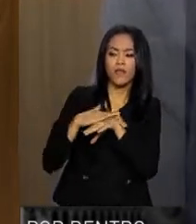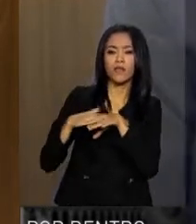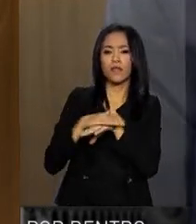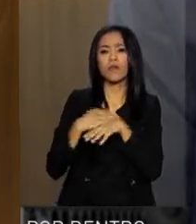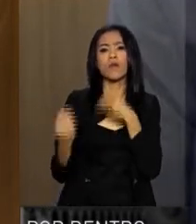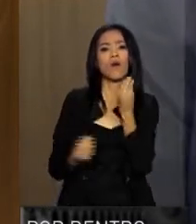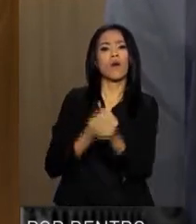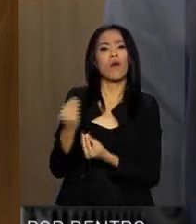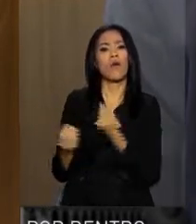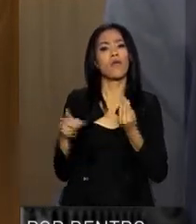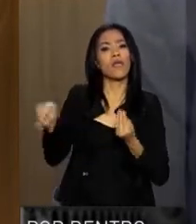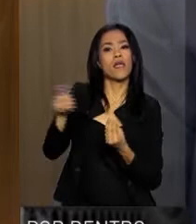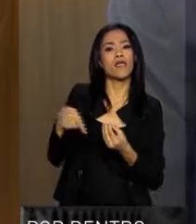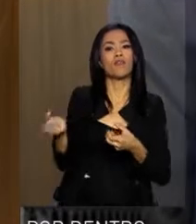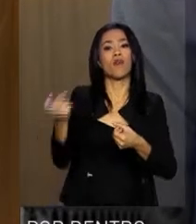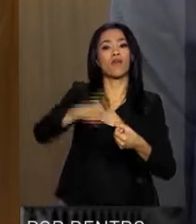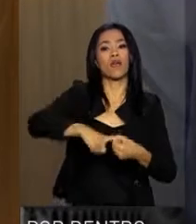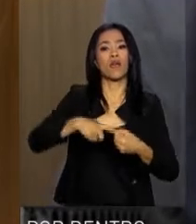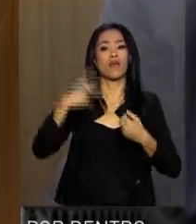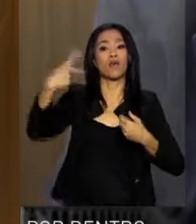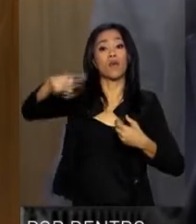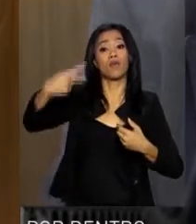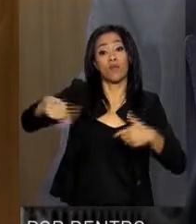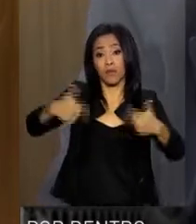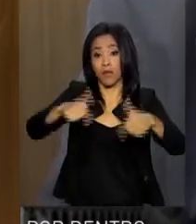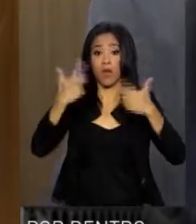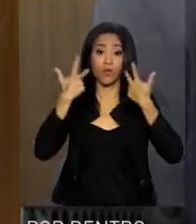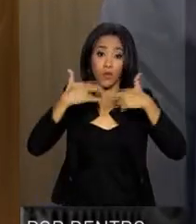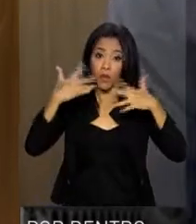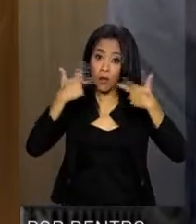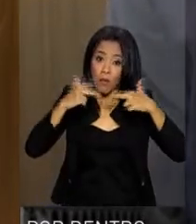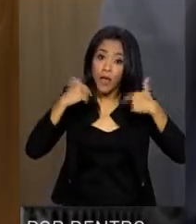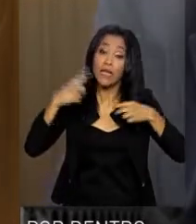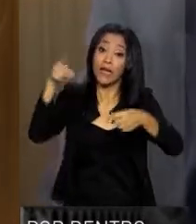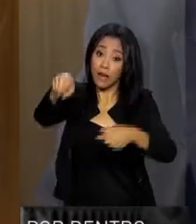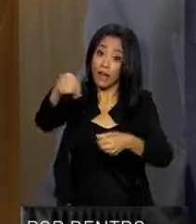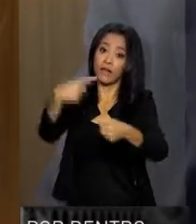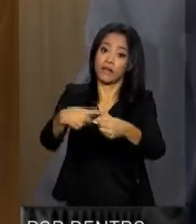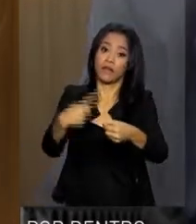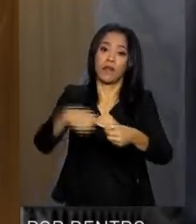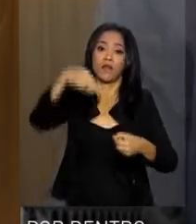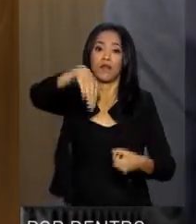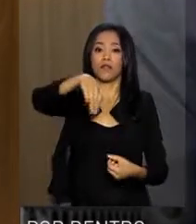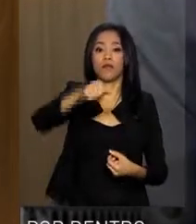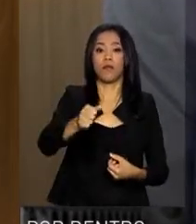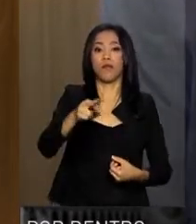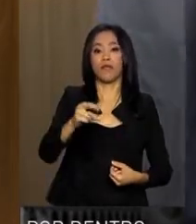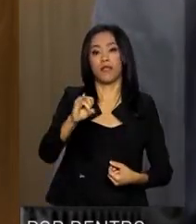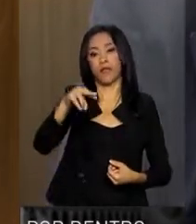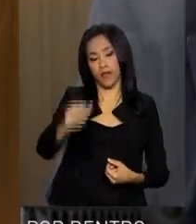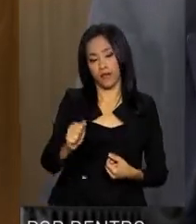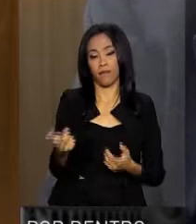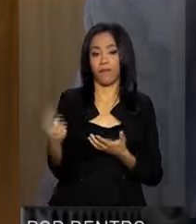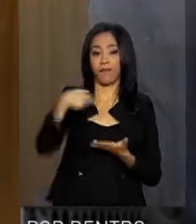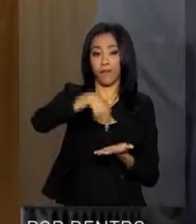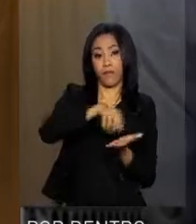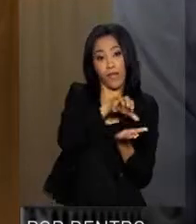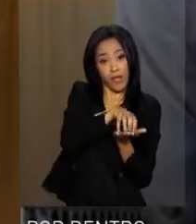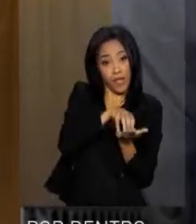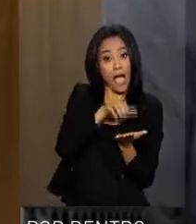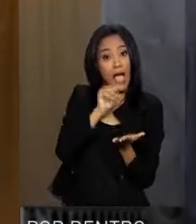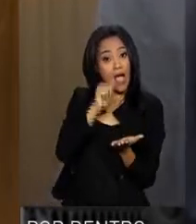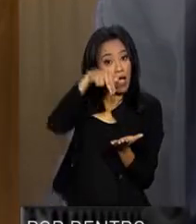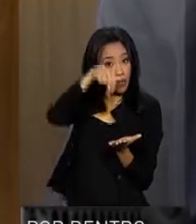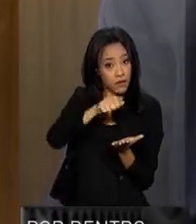às suas atividades no que diz respeito à segurança à agência nacional de água por determinação minha do